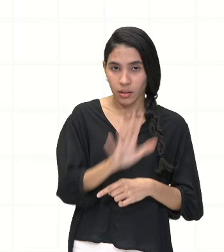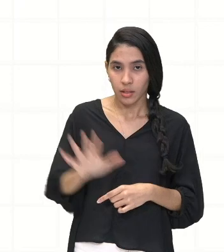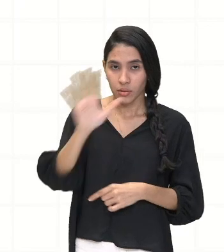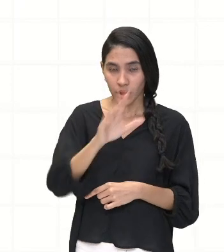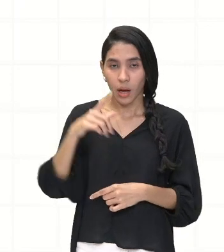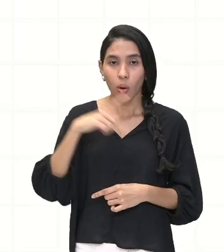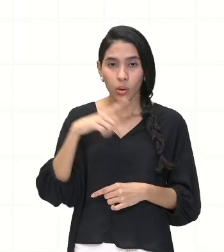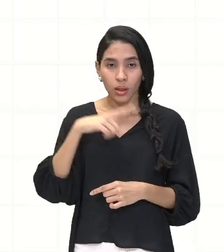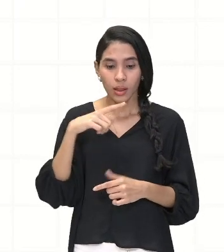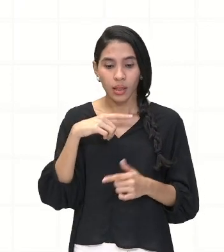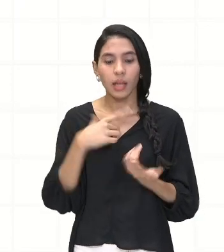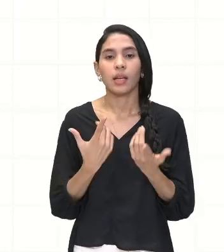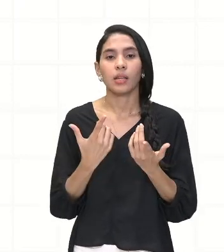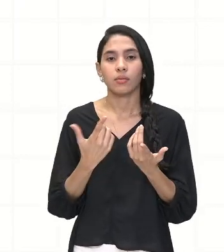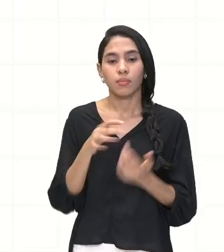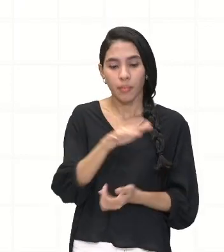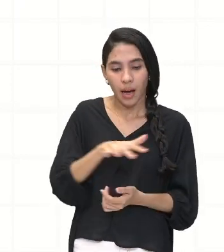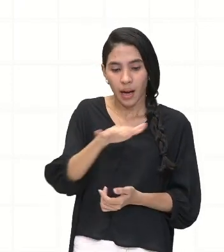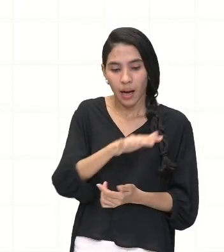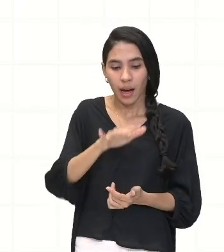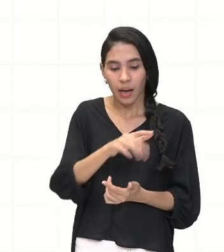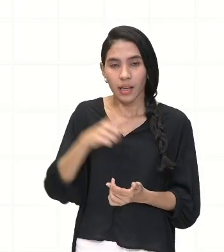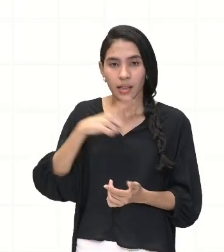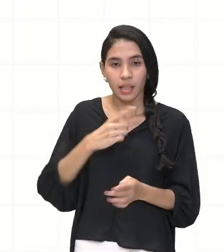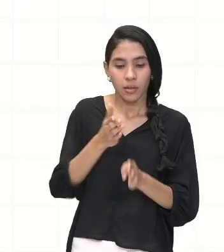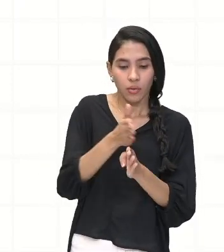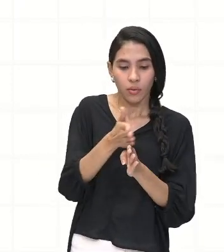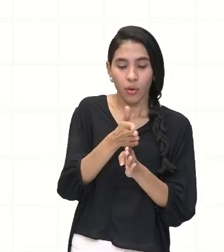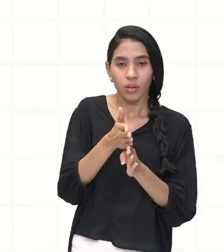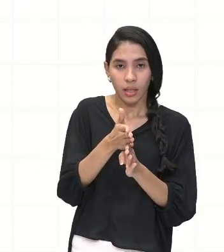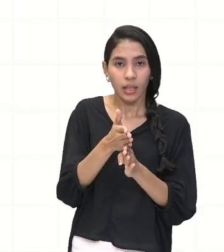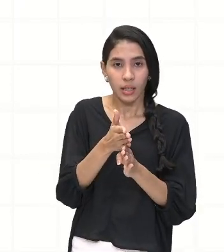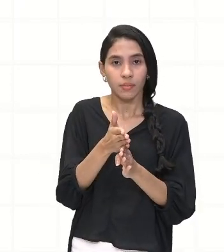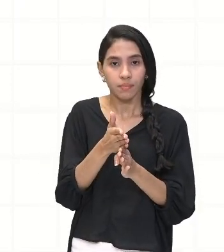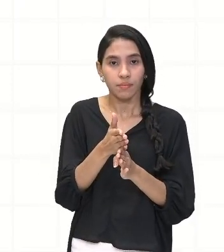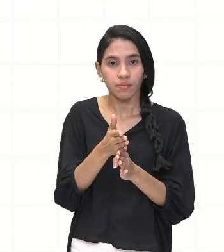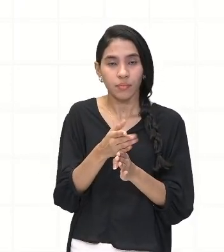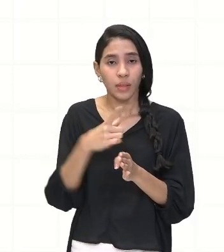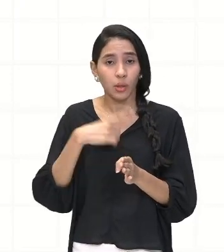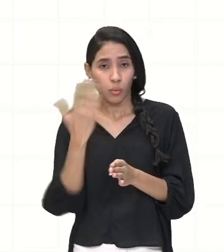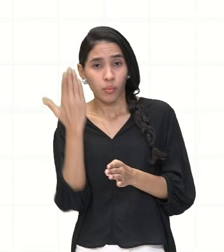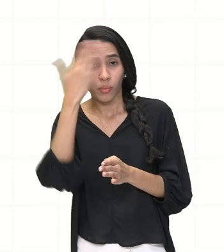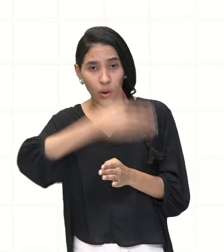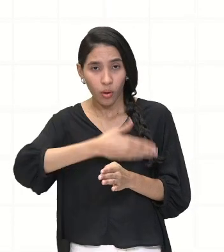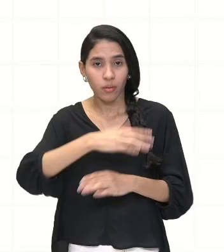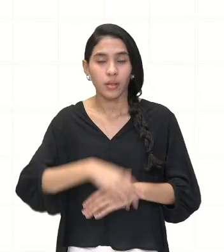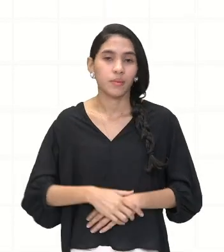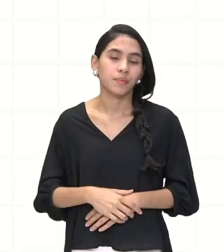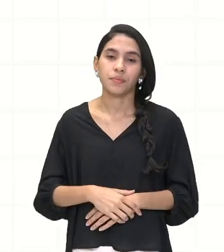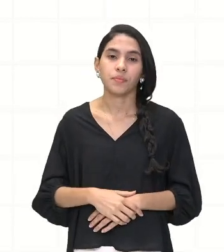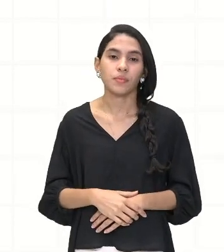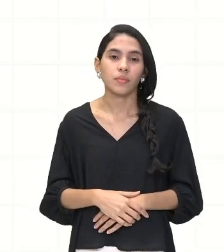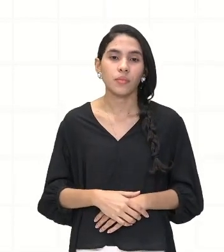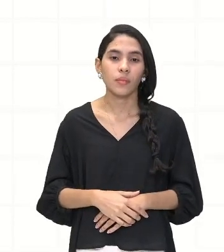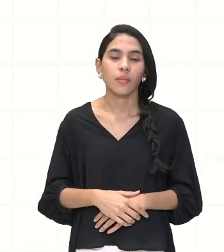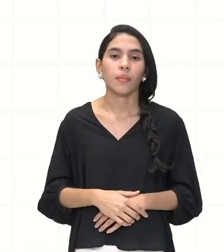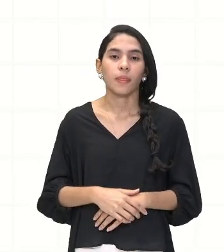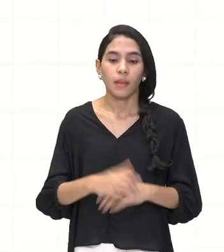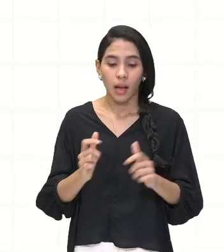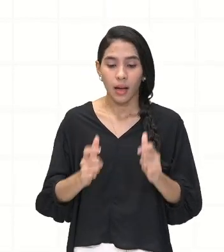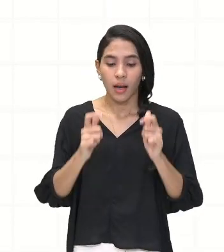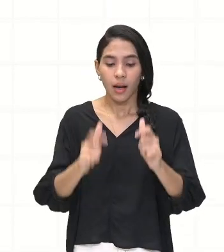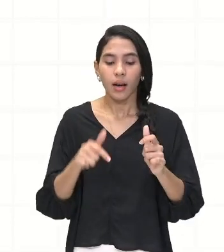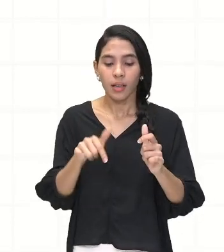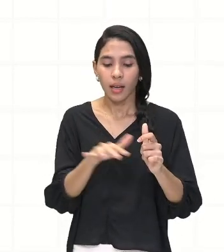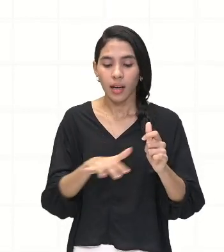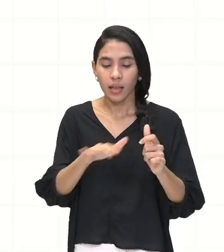geográfica delimitada por fronteiras reconhecidas. O território é fundamental para